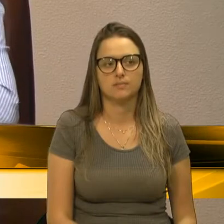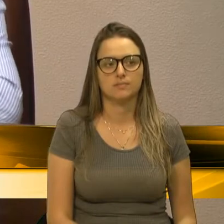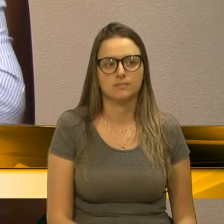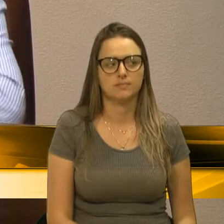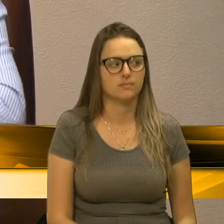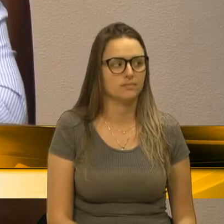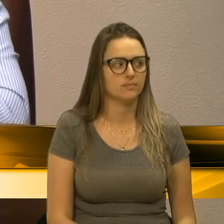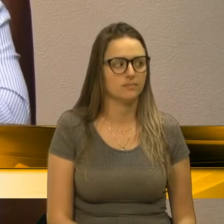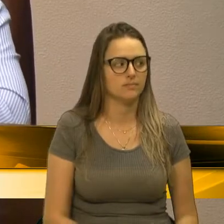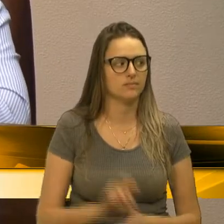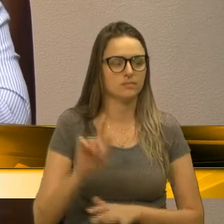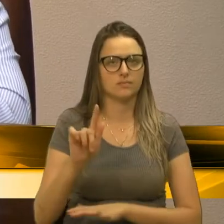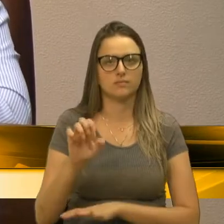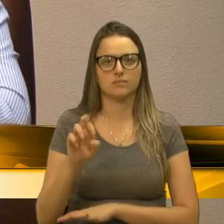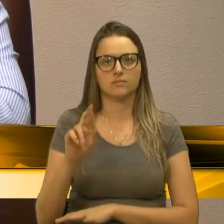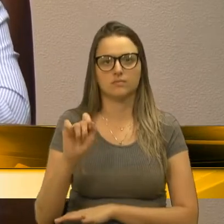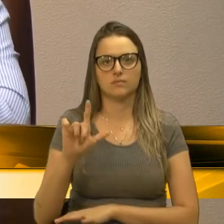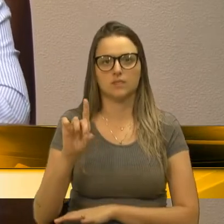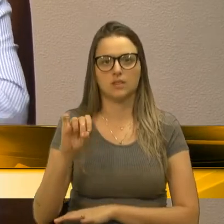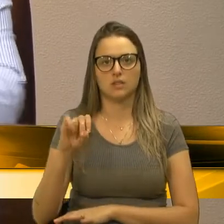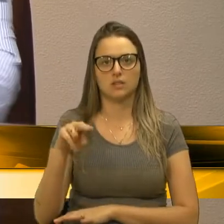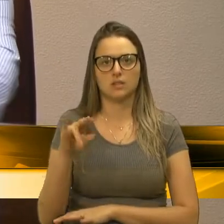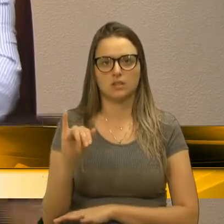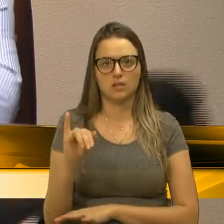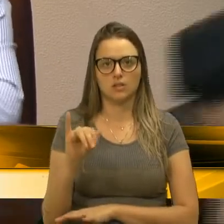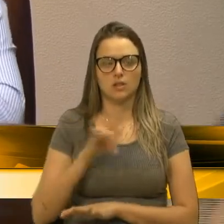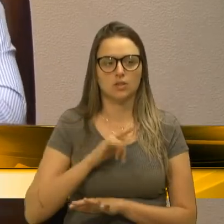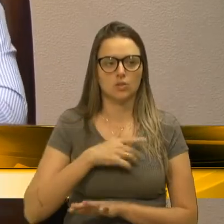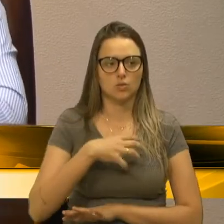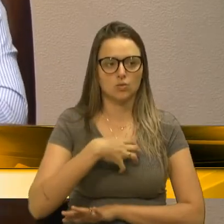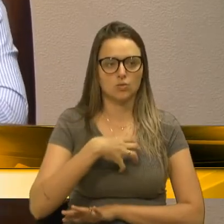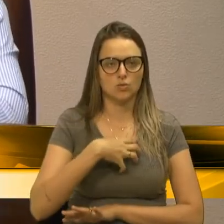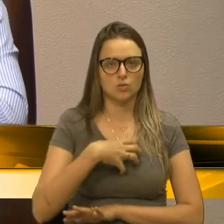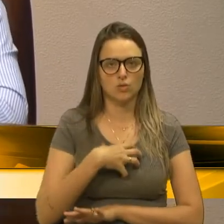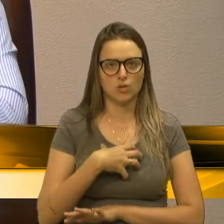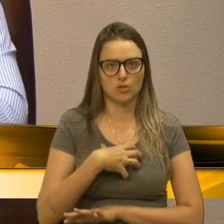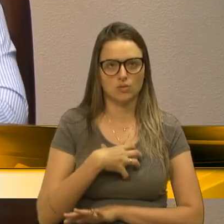Senhora Geraldine, de maneira nenhuma, tecnicamente, de maneira nenhuma.